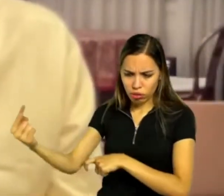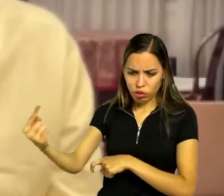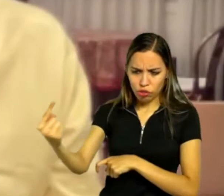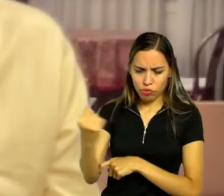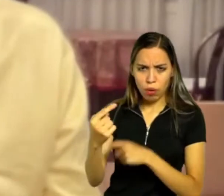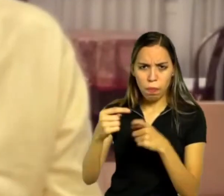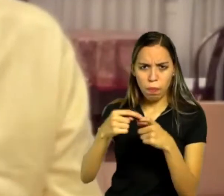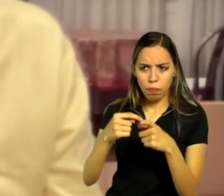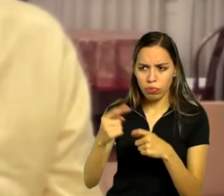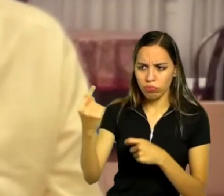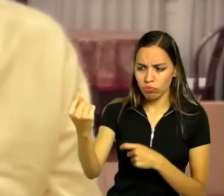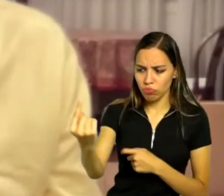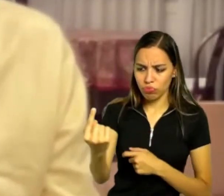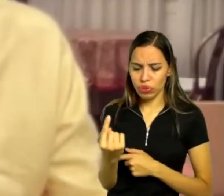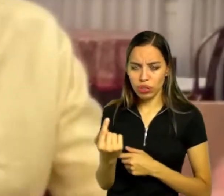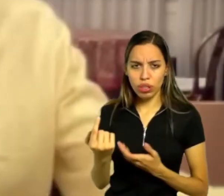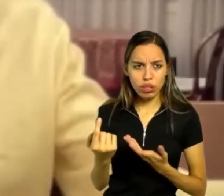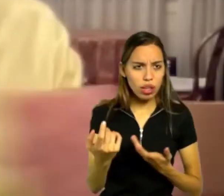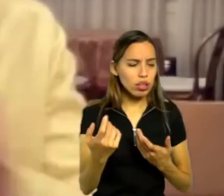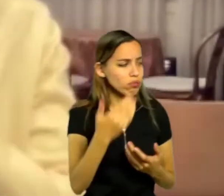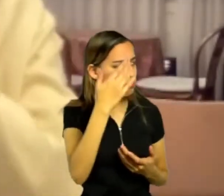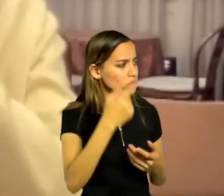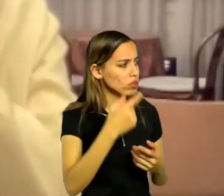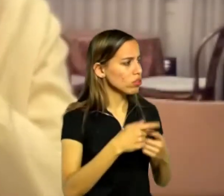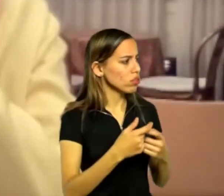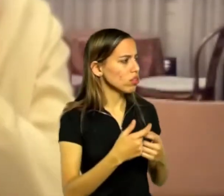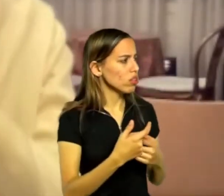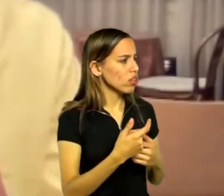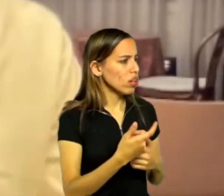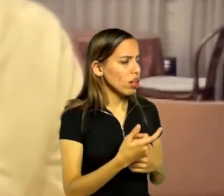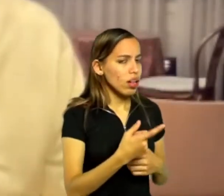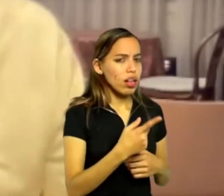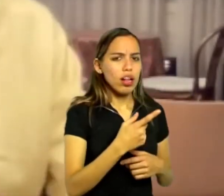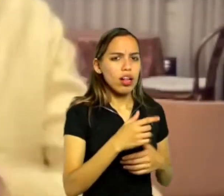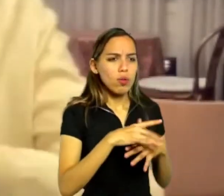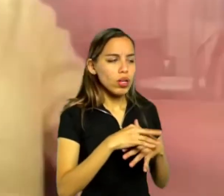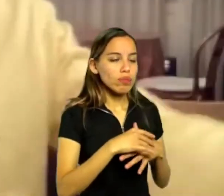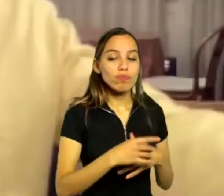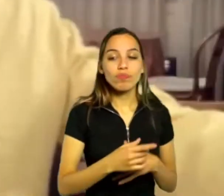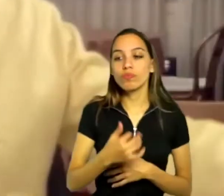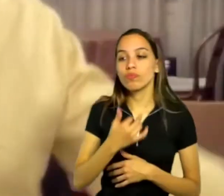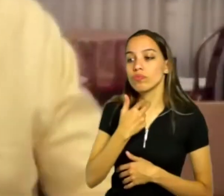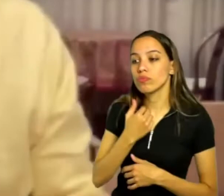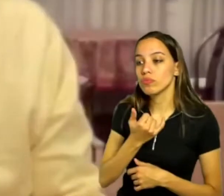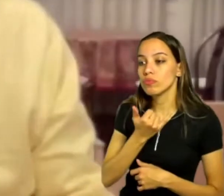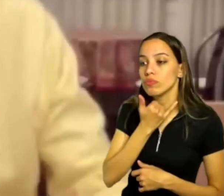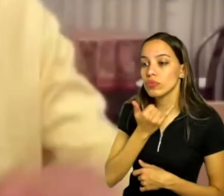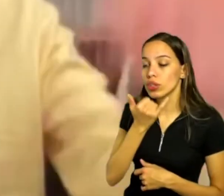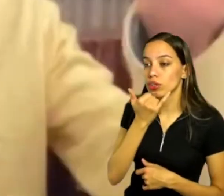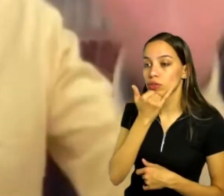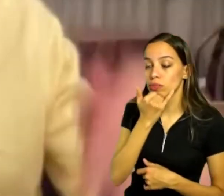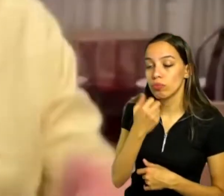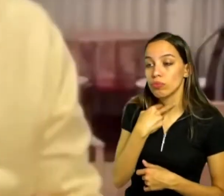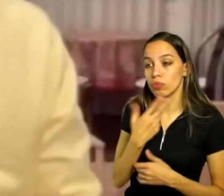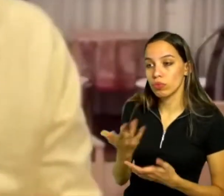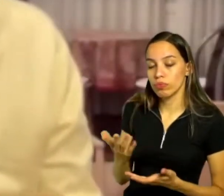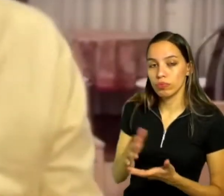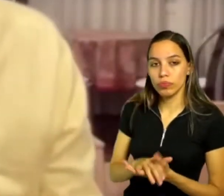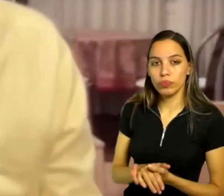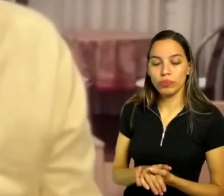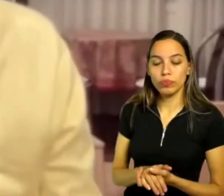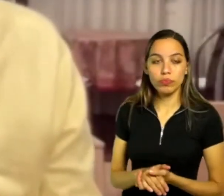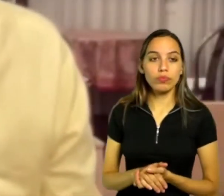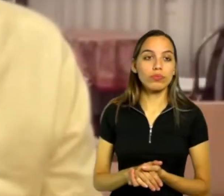Eu cito sempre, Afonso, o seguinte: eu nasci no bairro operário do Brás, uma fábrica na frente da minha casa. A gente jogava bola na frente